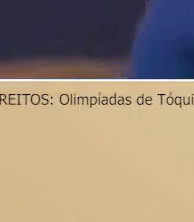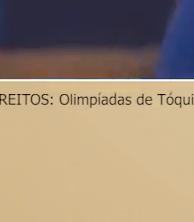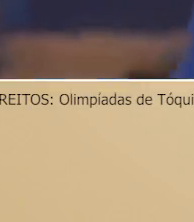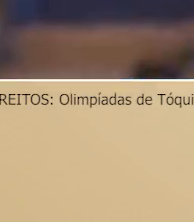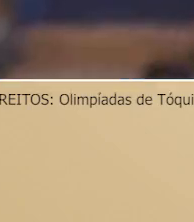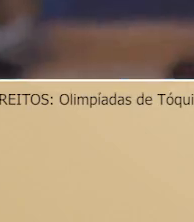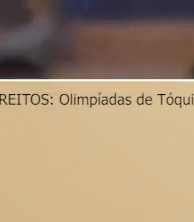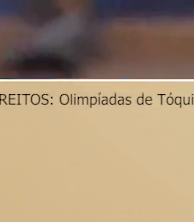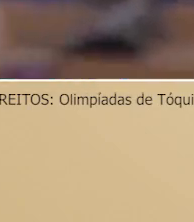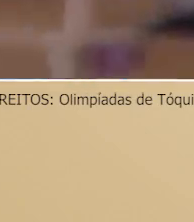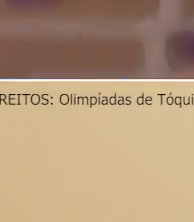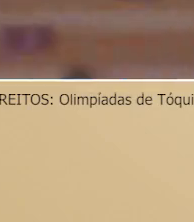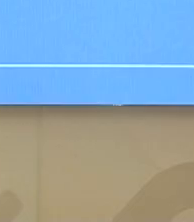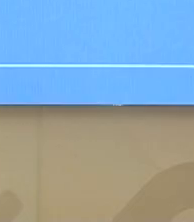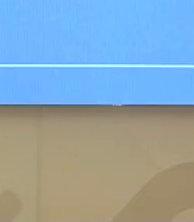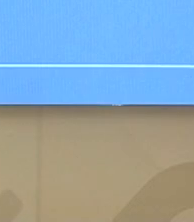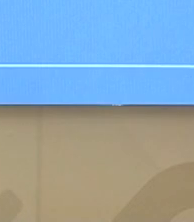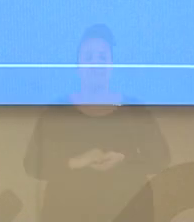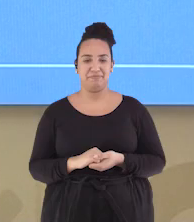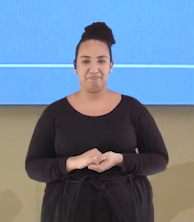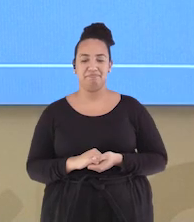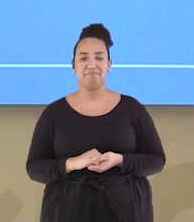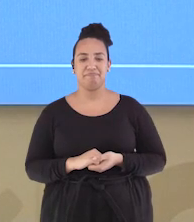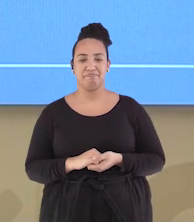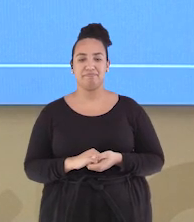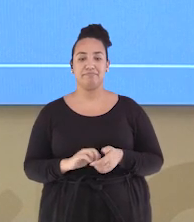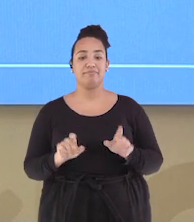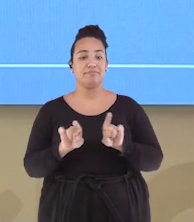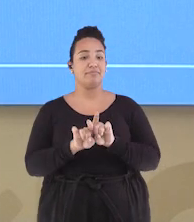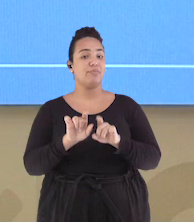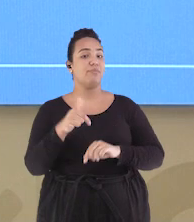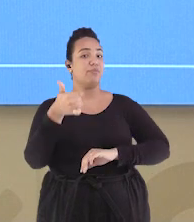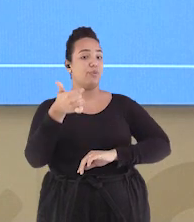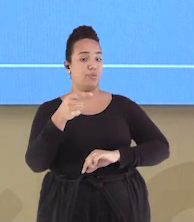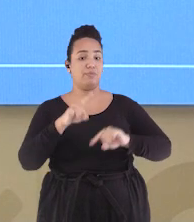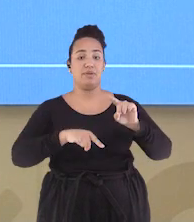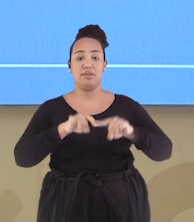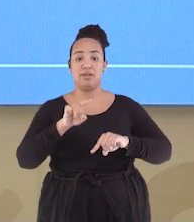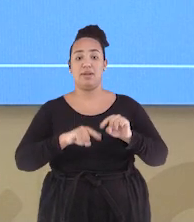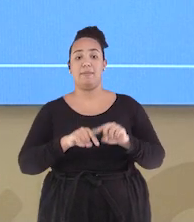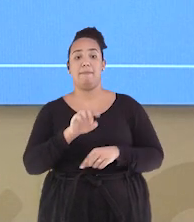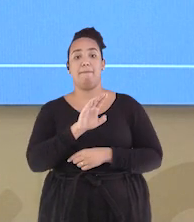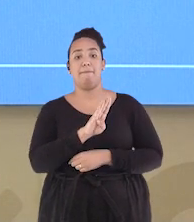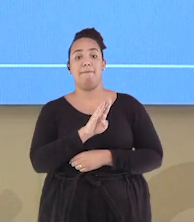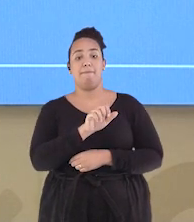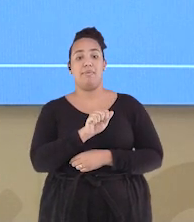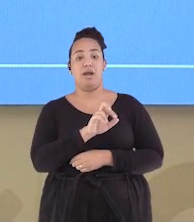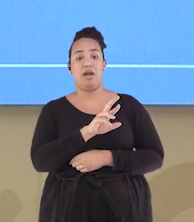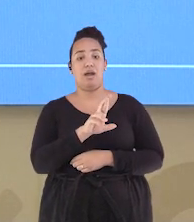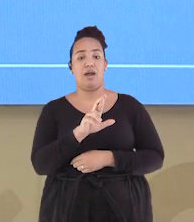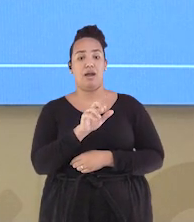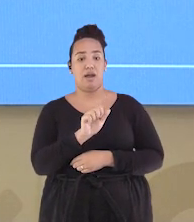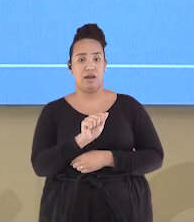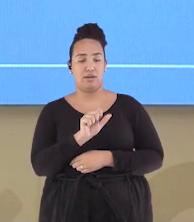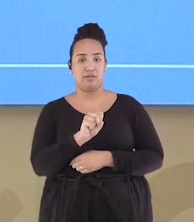Perfeito! Cravou! Outro aparelho são as barras assimétricas. Vocês sabem o que